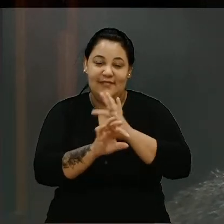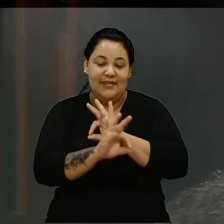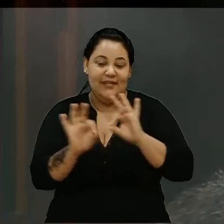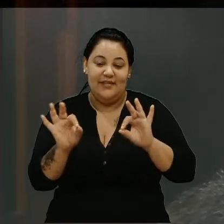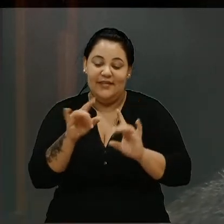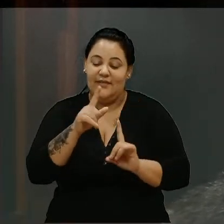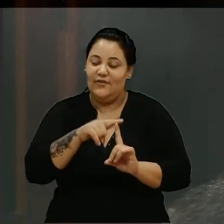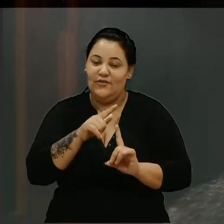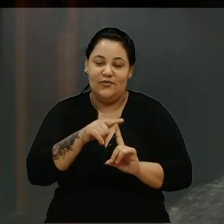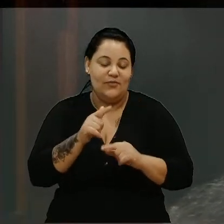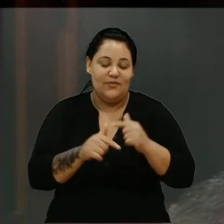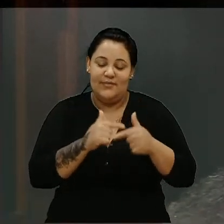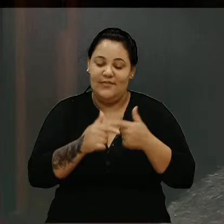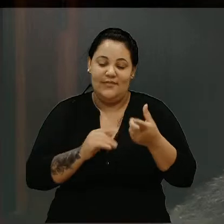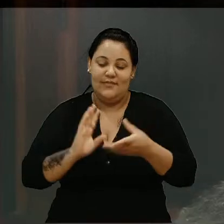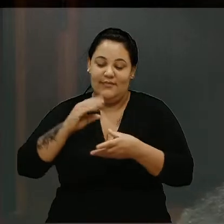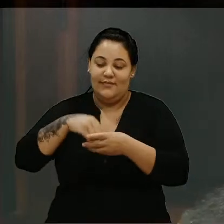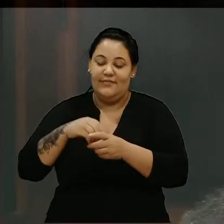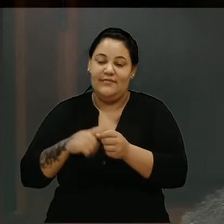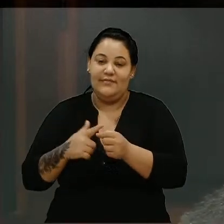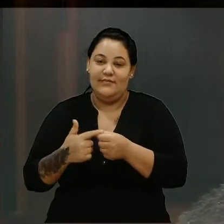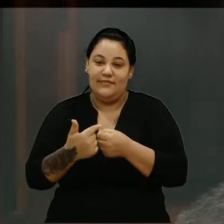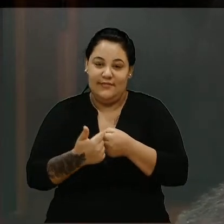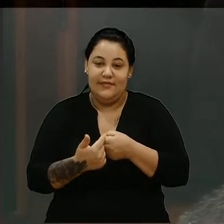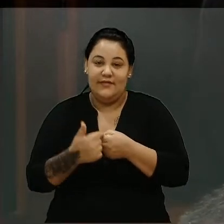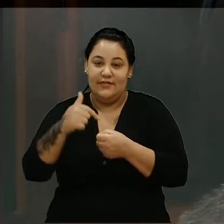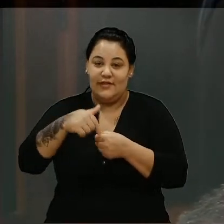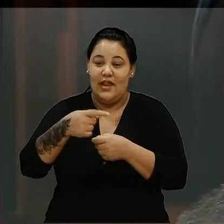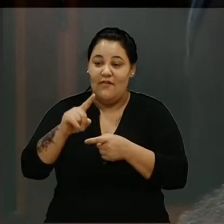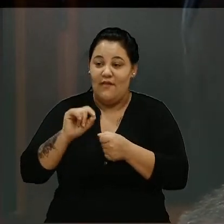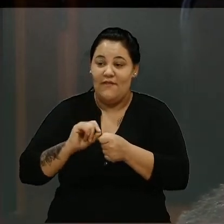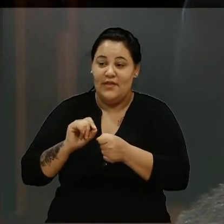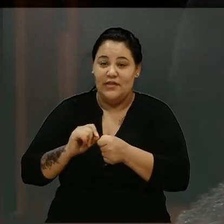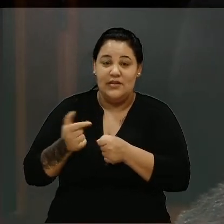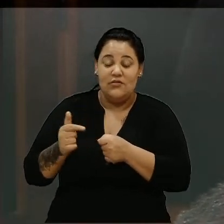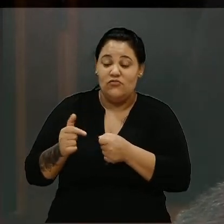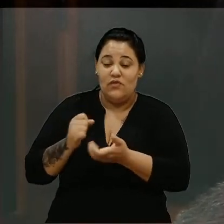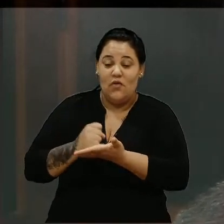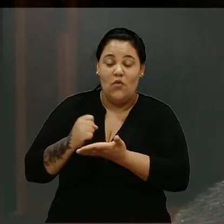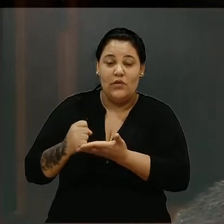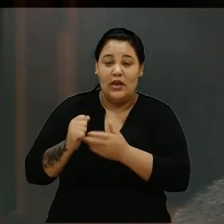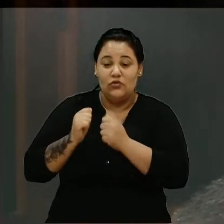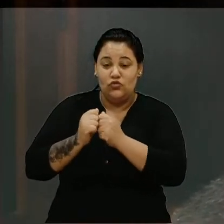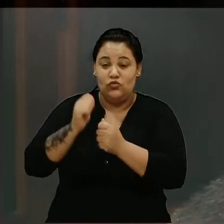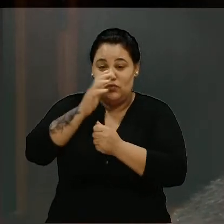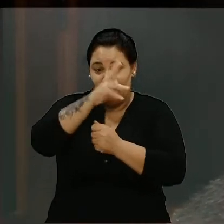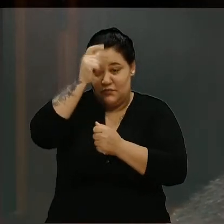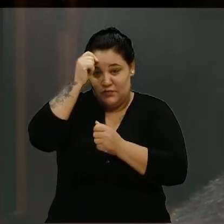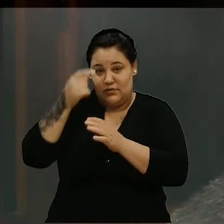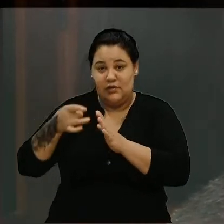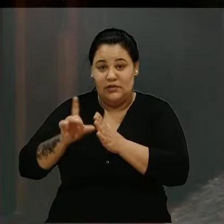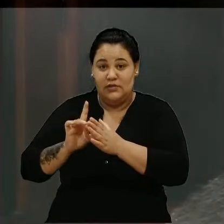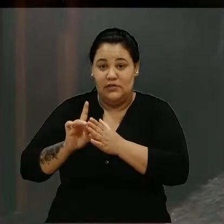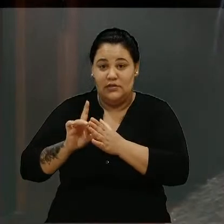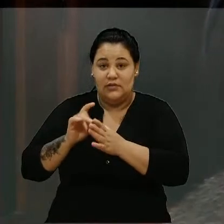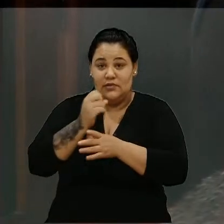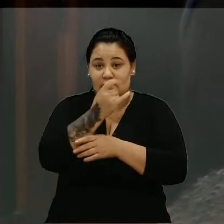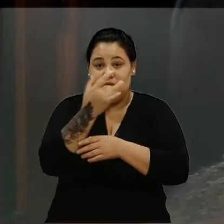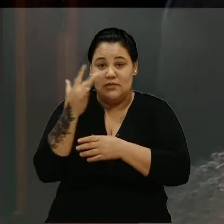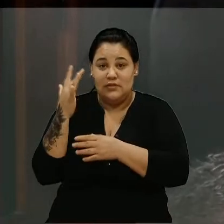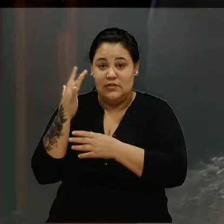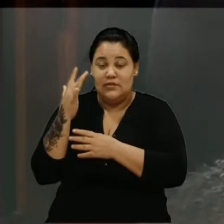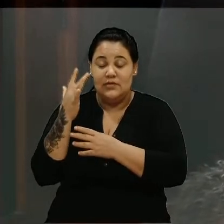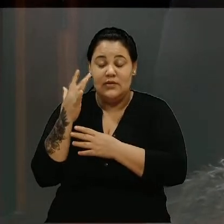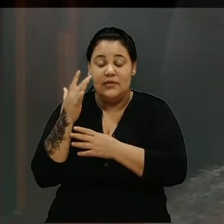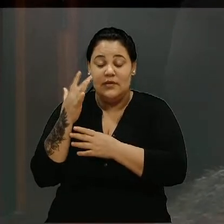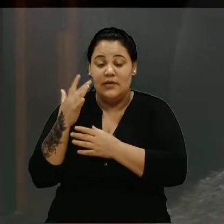Codeca vai fazer na nossa cidade, ela vai fazer sem ter um contrato com a Prefeitura antes, com a Secretaria do Meio Ambiente. Então, é preciso